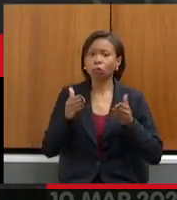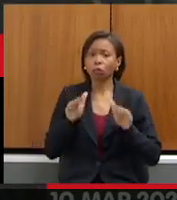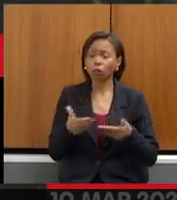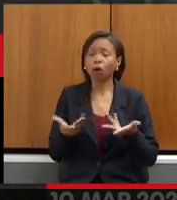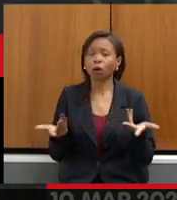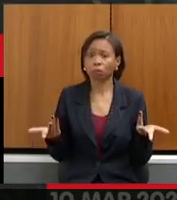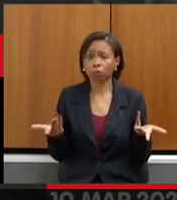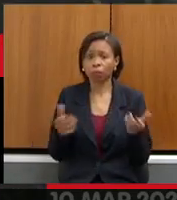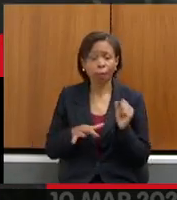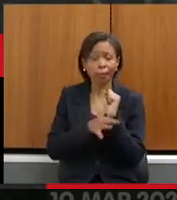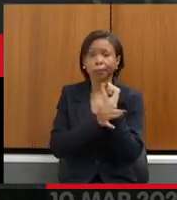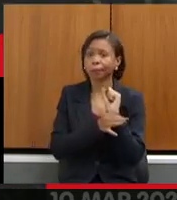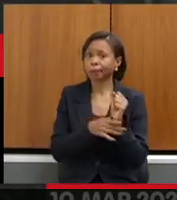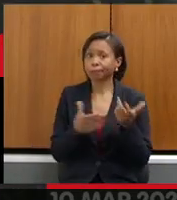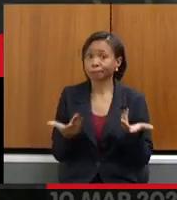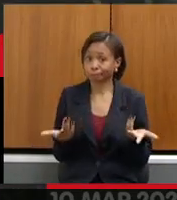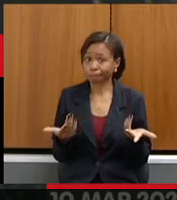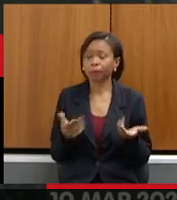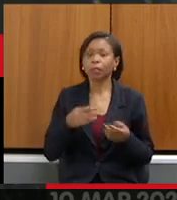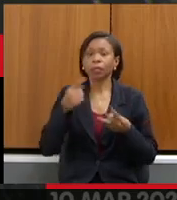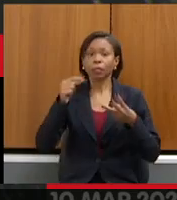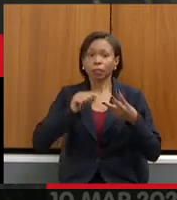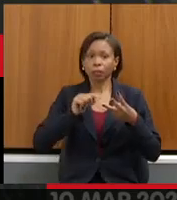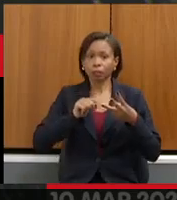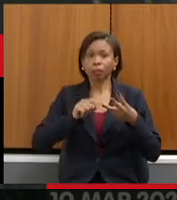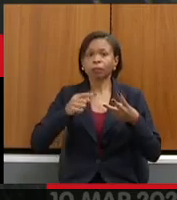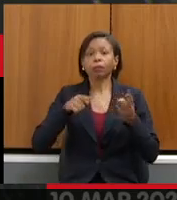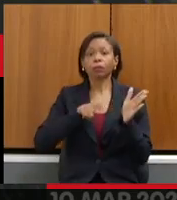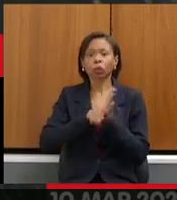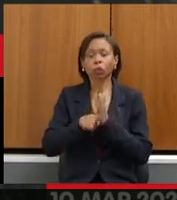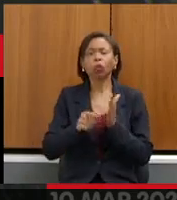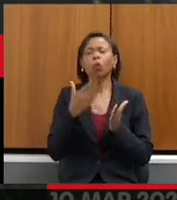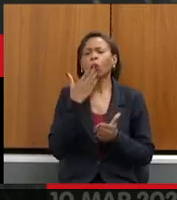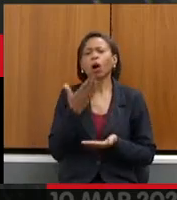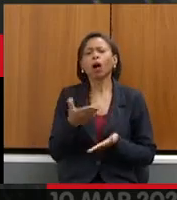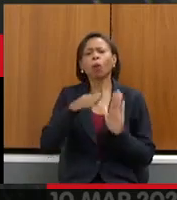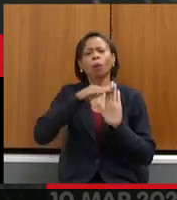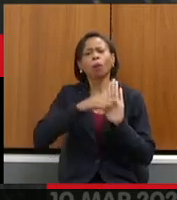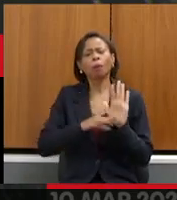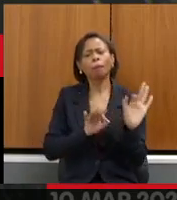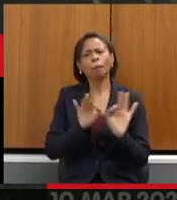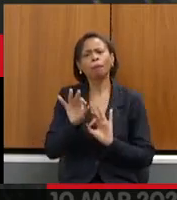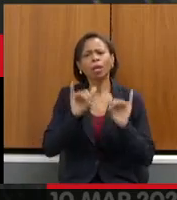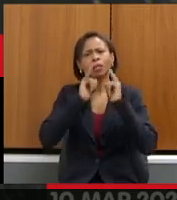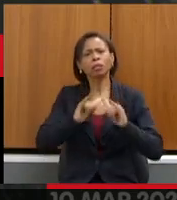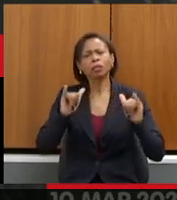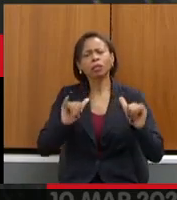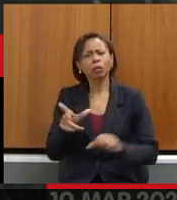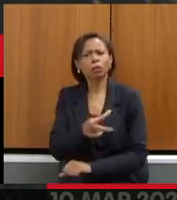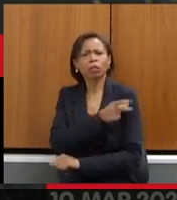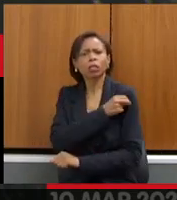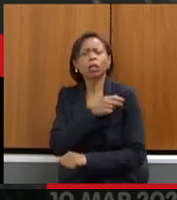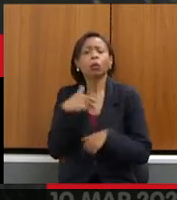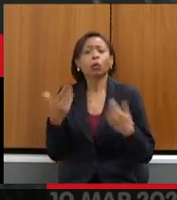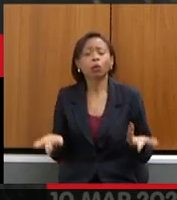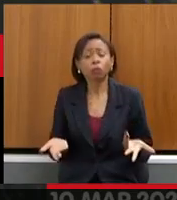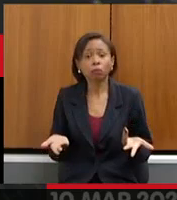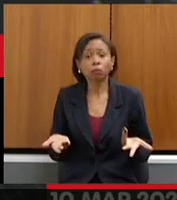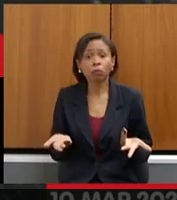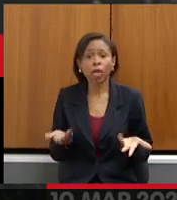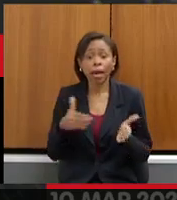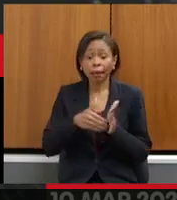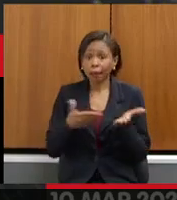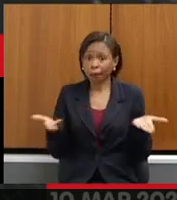para um retorno presencial tem que ser a pergunta qual é o plano estadual de vacinação secretária até agora vossa